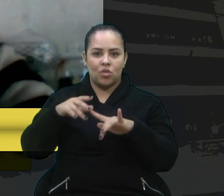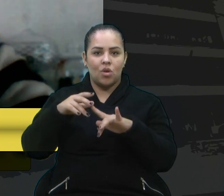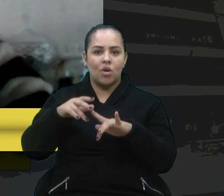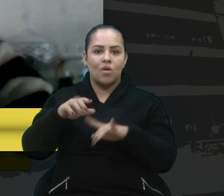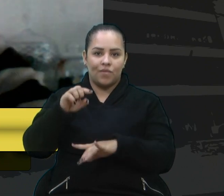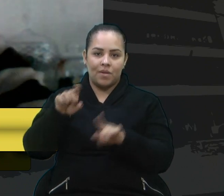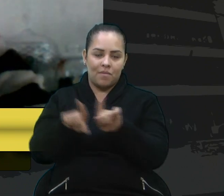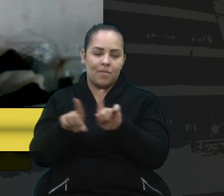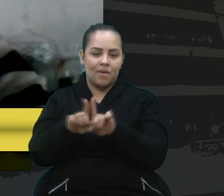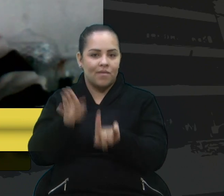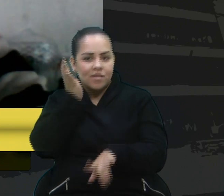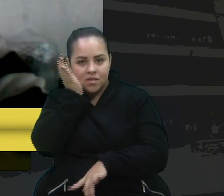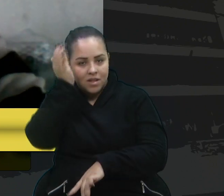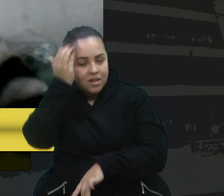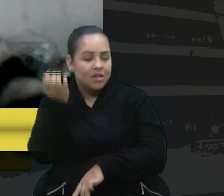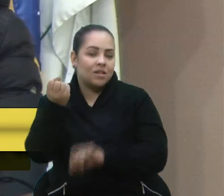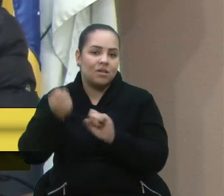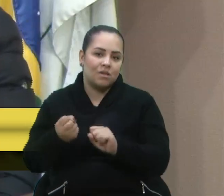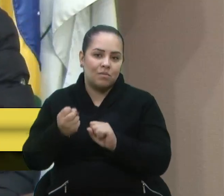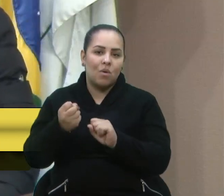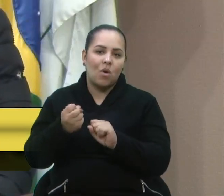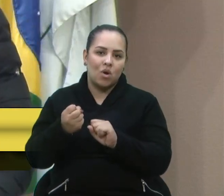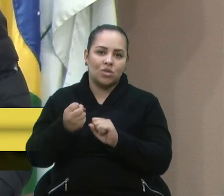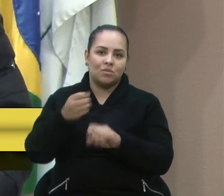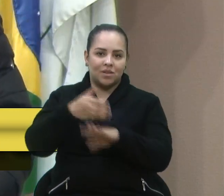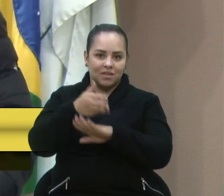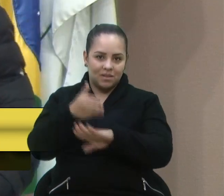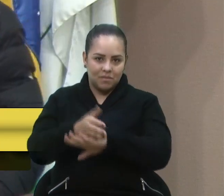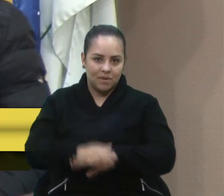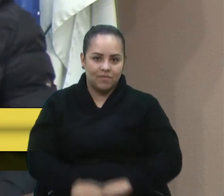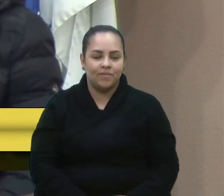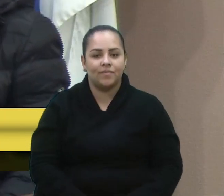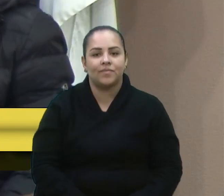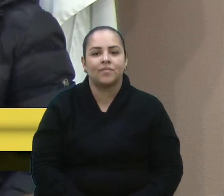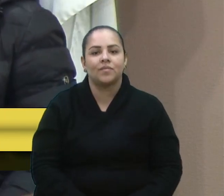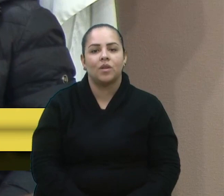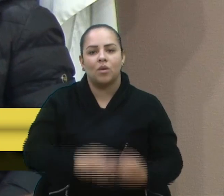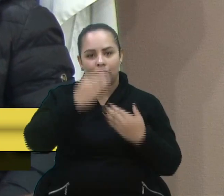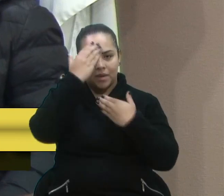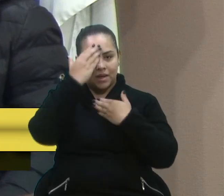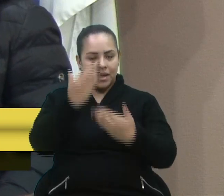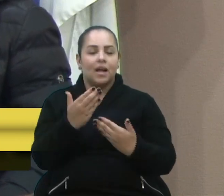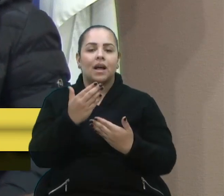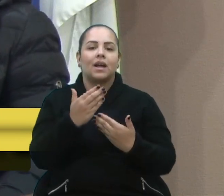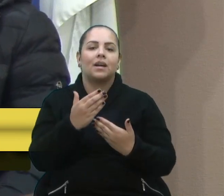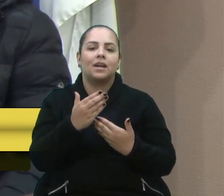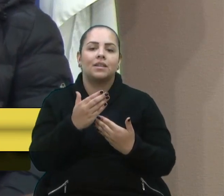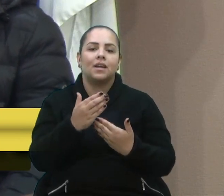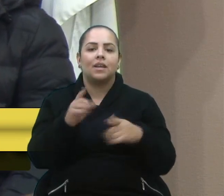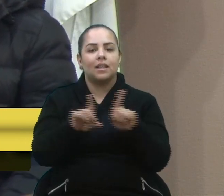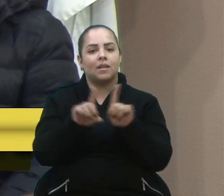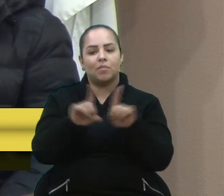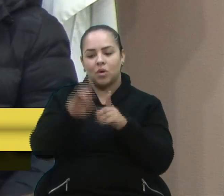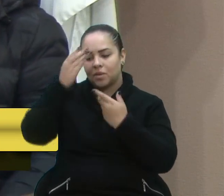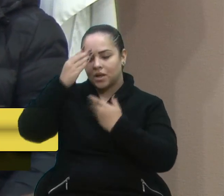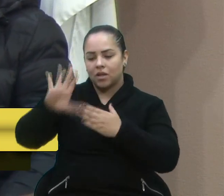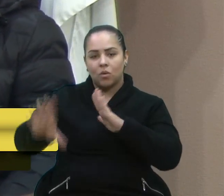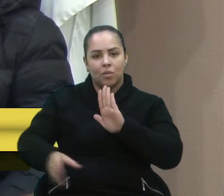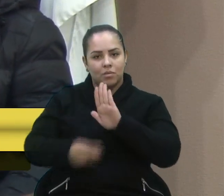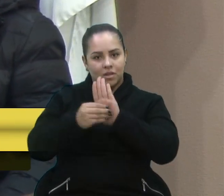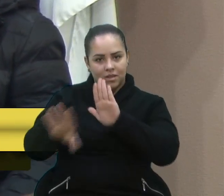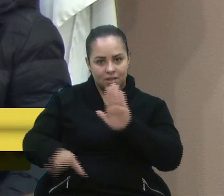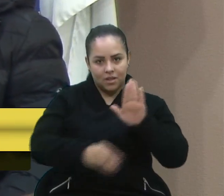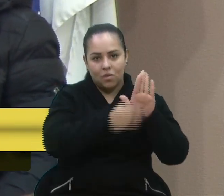na Câmara de Vereadores. Obrigado. Obrigado, vereador Moleque. Então, senhor presidente, agradecer os apartes dos colegas. A ideia do projeto